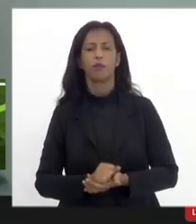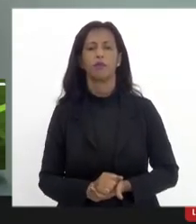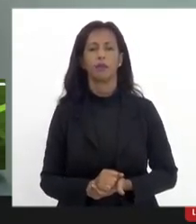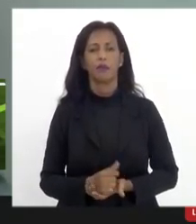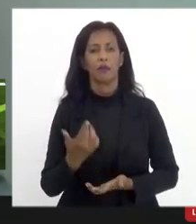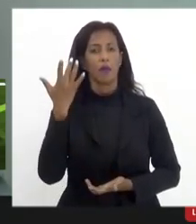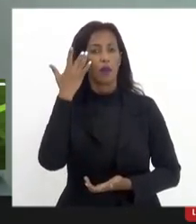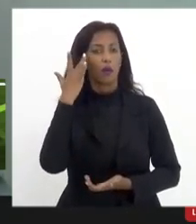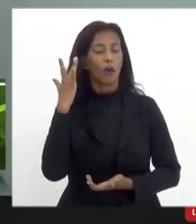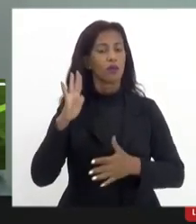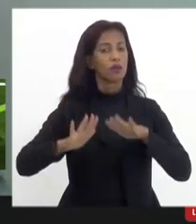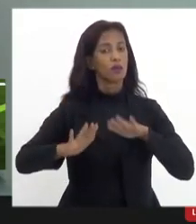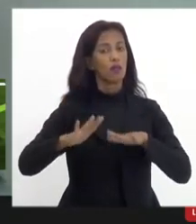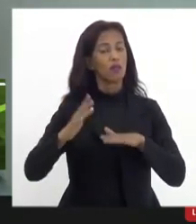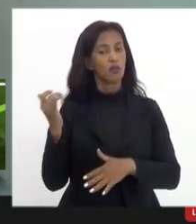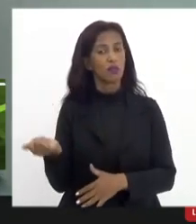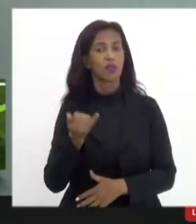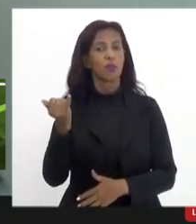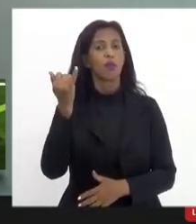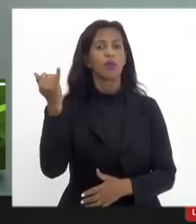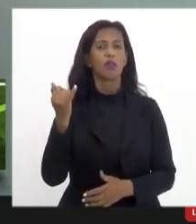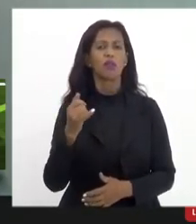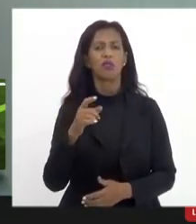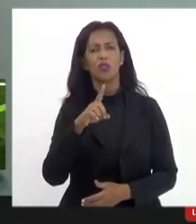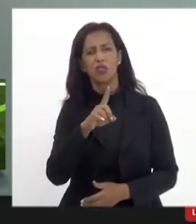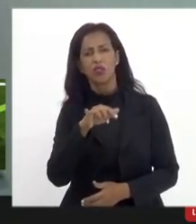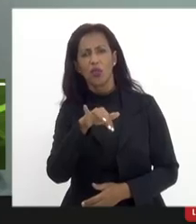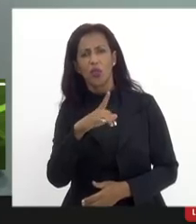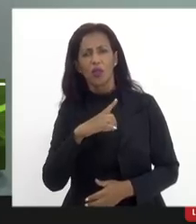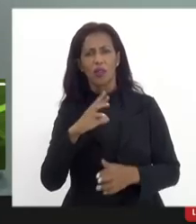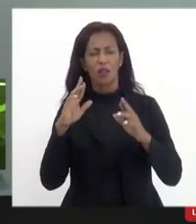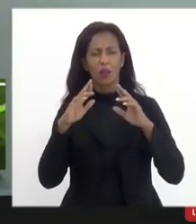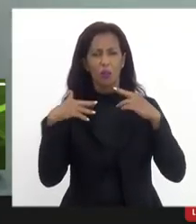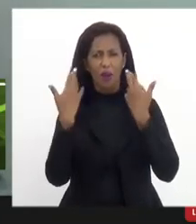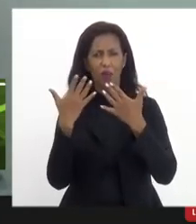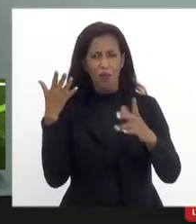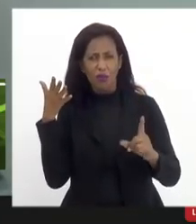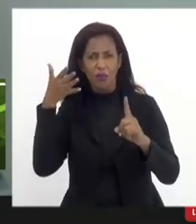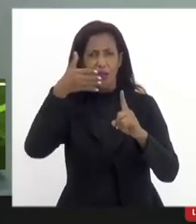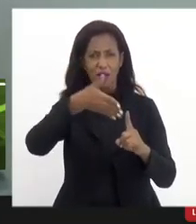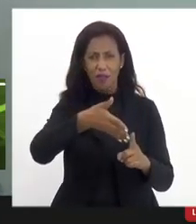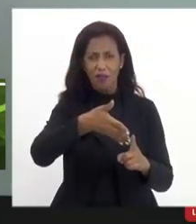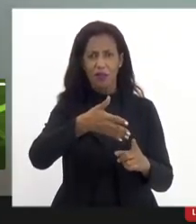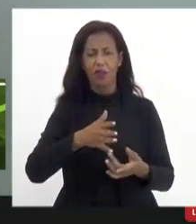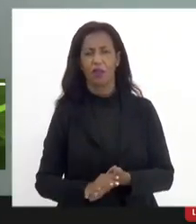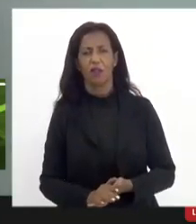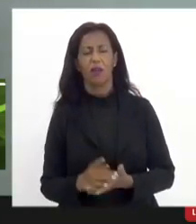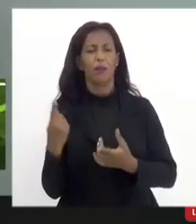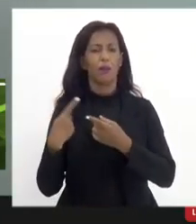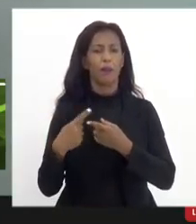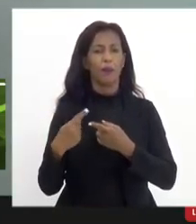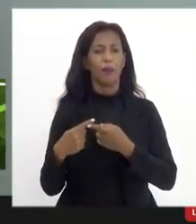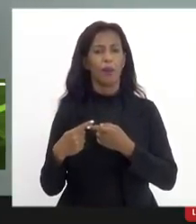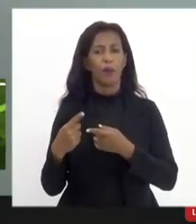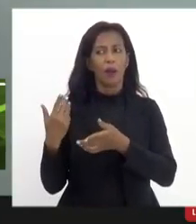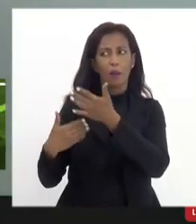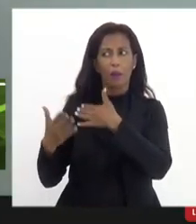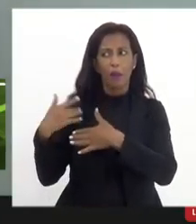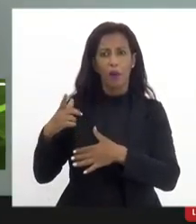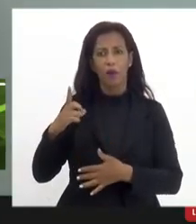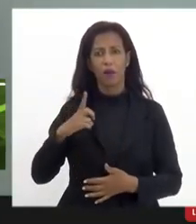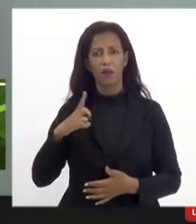Eu acho que talvez fosse importante também, Johnny, ter uma audiência específica, né? Porque a gente, há pouco tempo a gente está